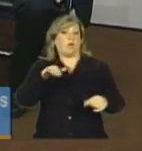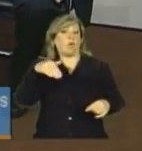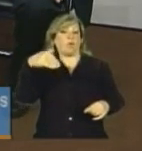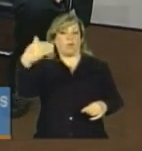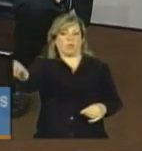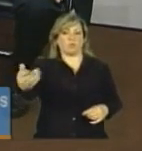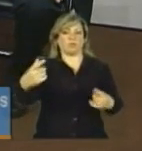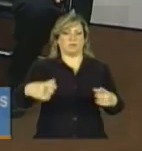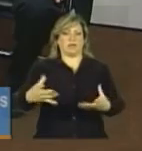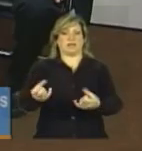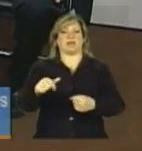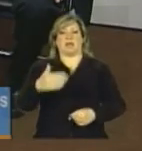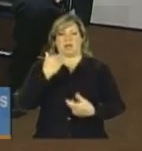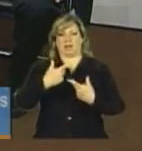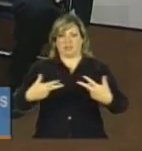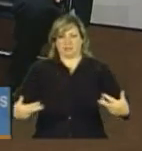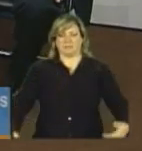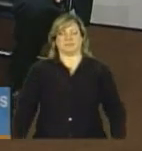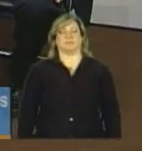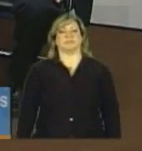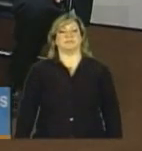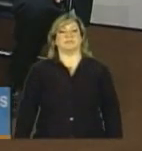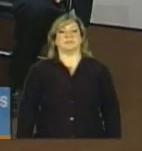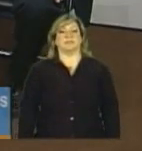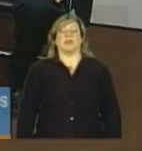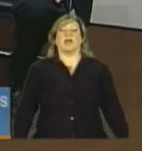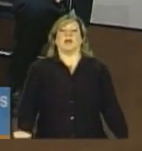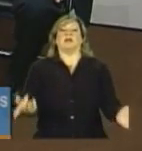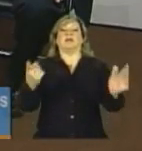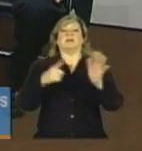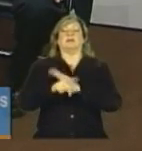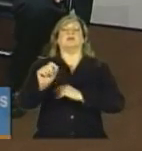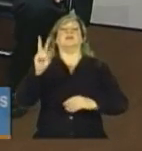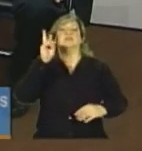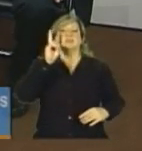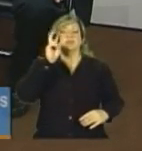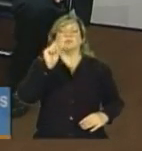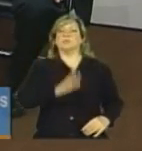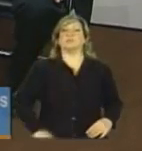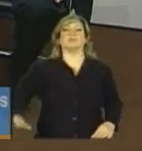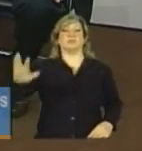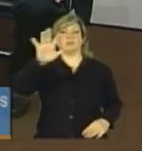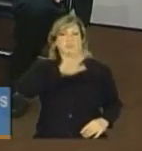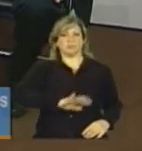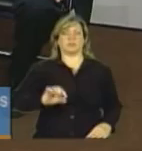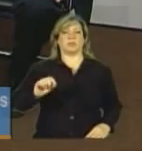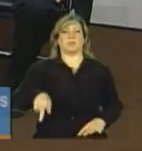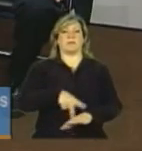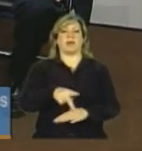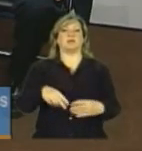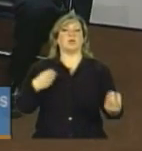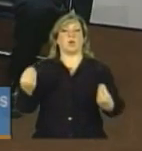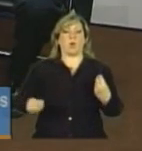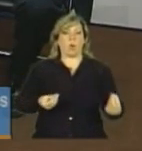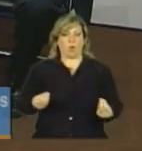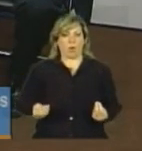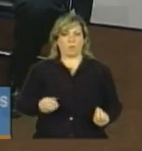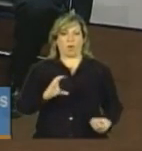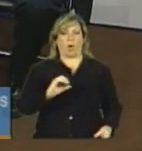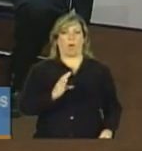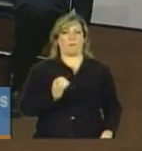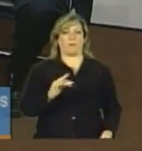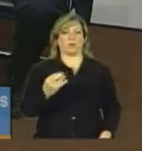esses alimentos. Diretor, como é que está a cobertura do programa no país? Dá para fazer um mapeamento disso? dá para fazer um